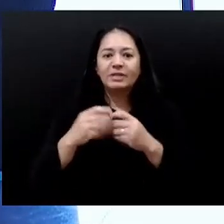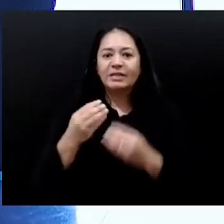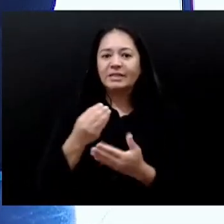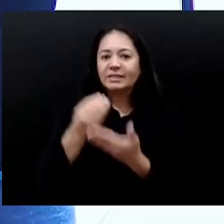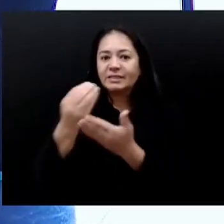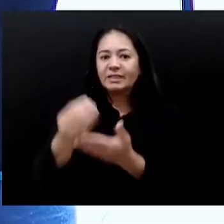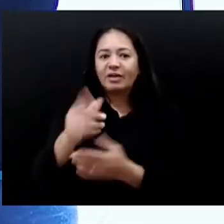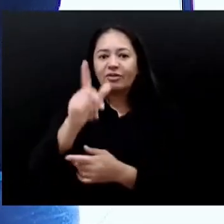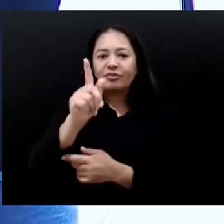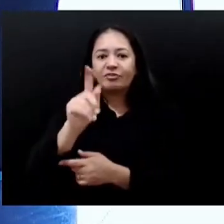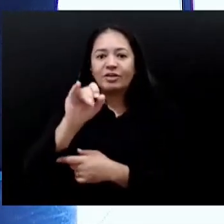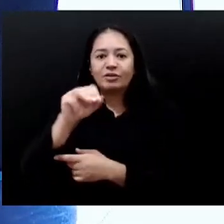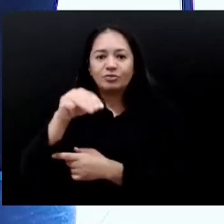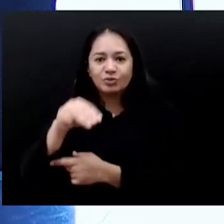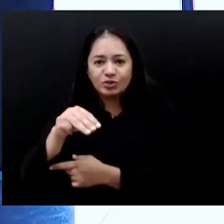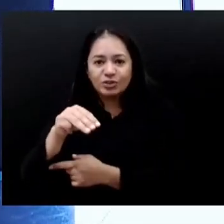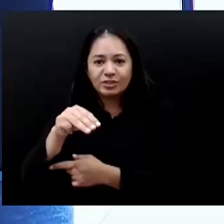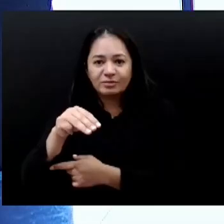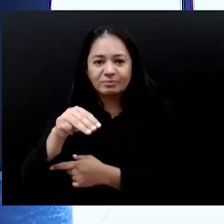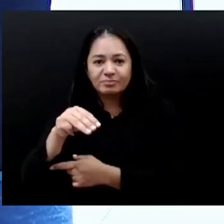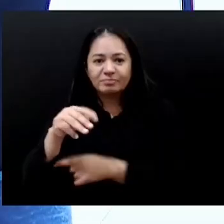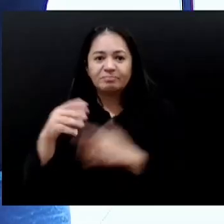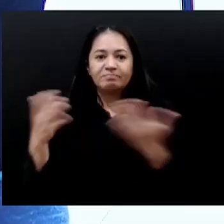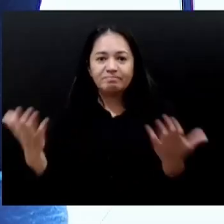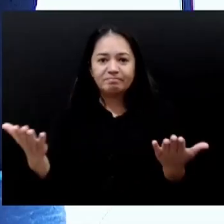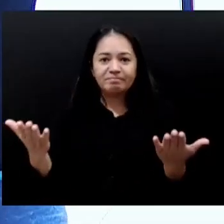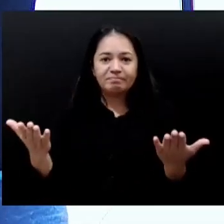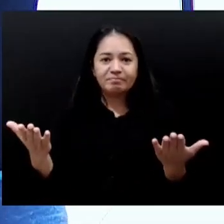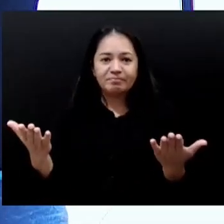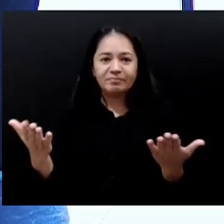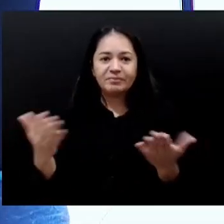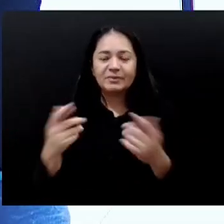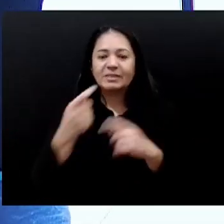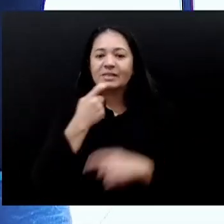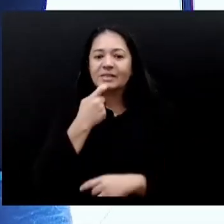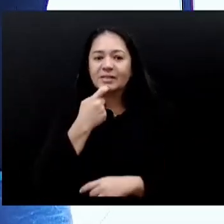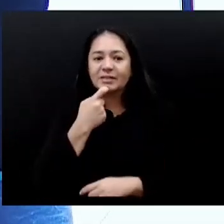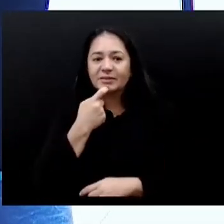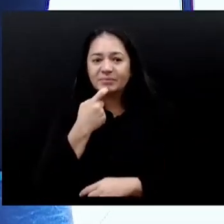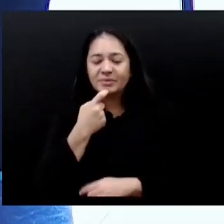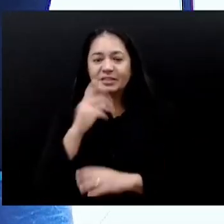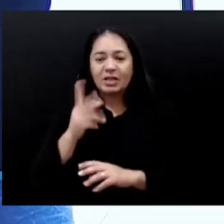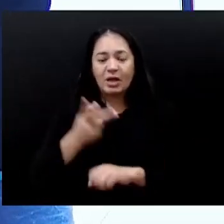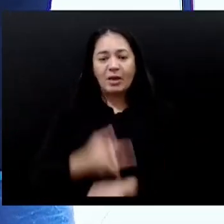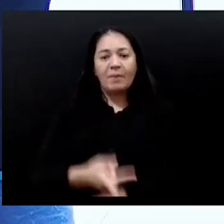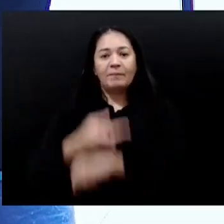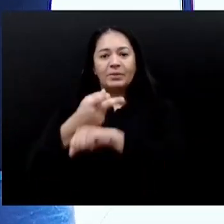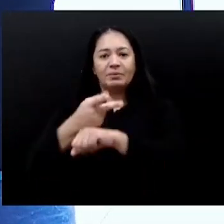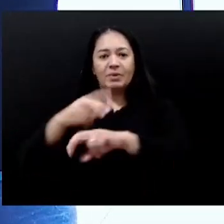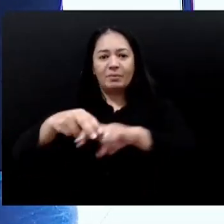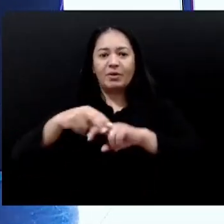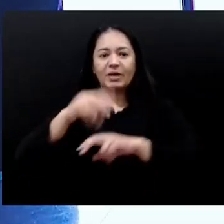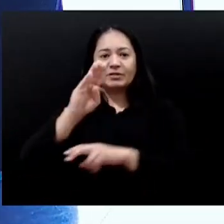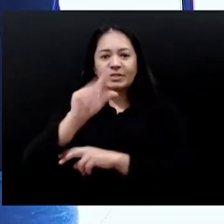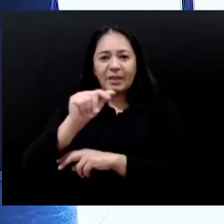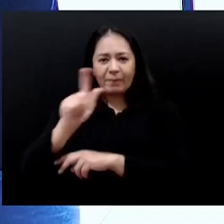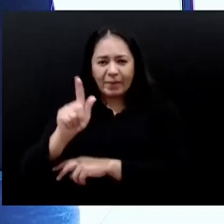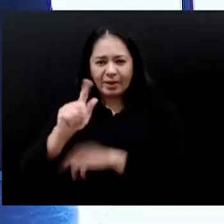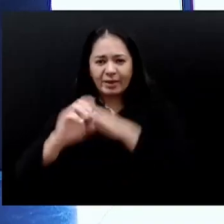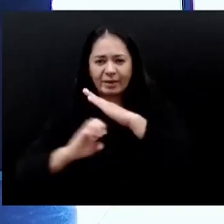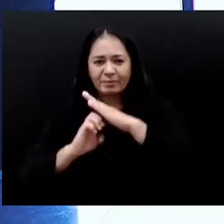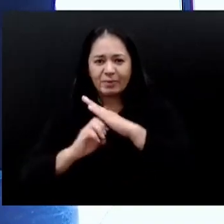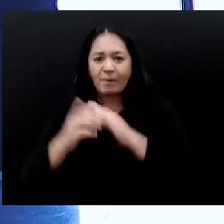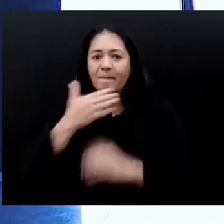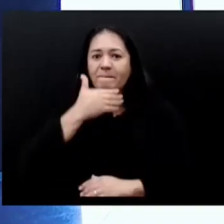nos rins. E Campinas ser premiada através da Bag Gin como o melhor gin do mundo, sem